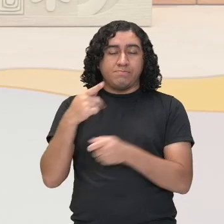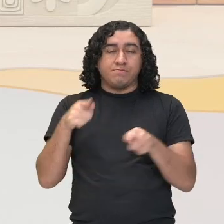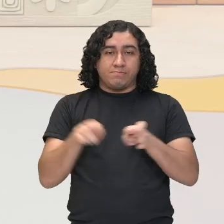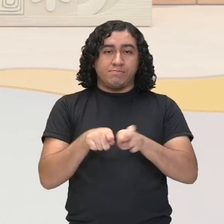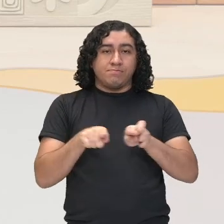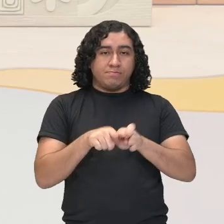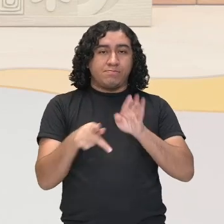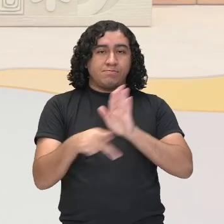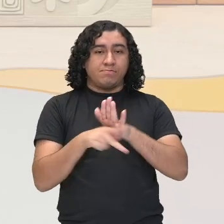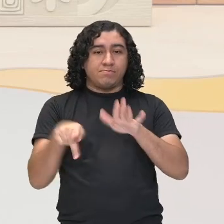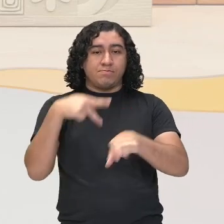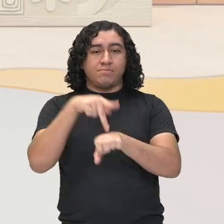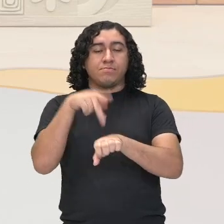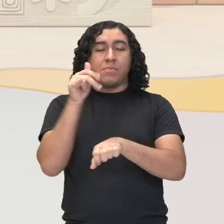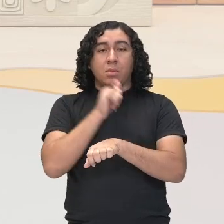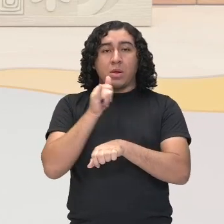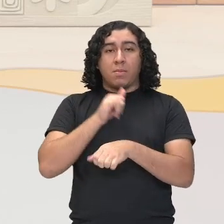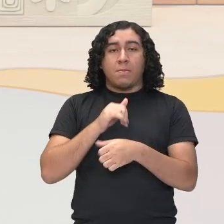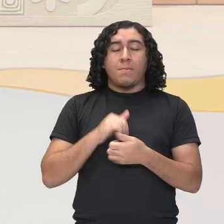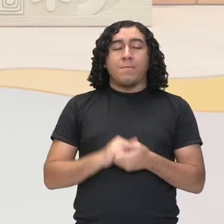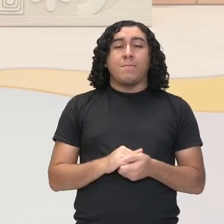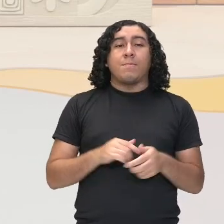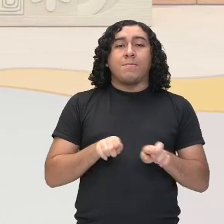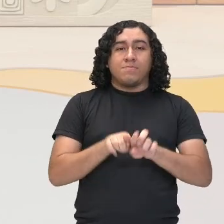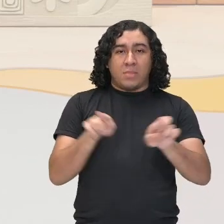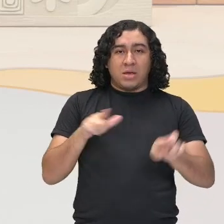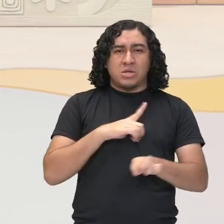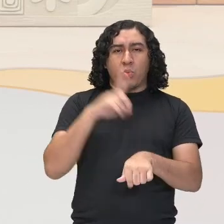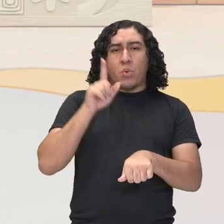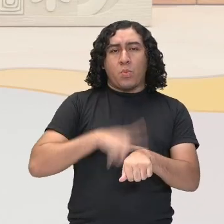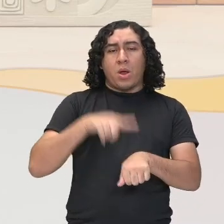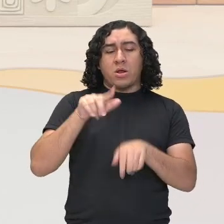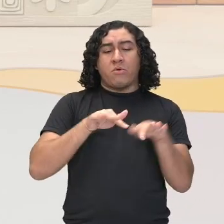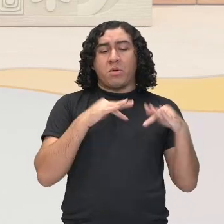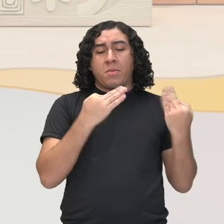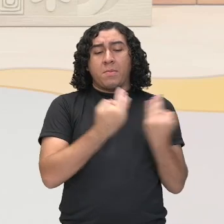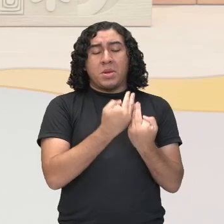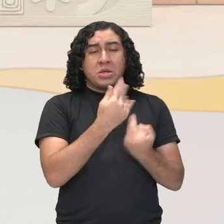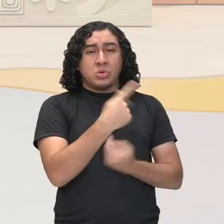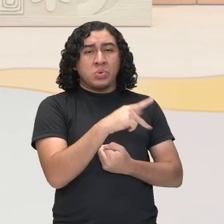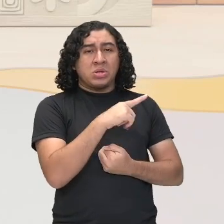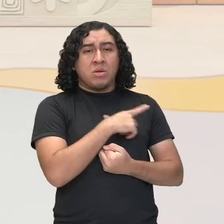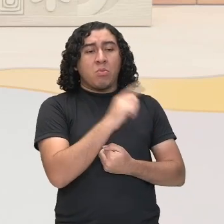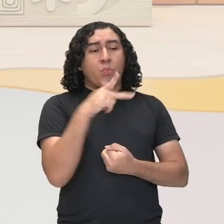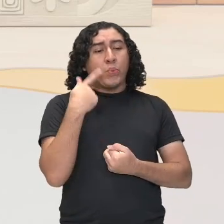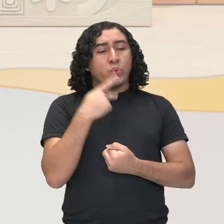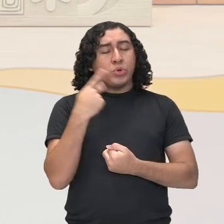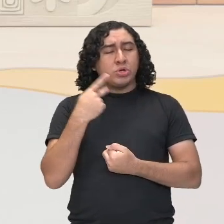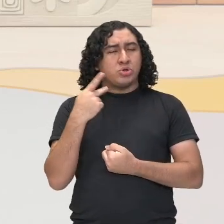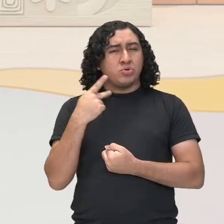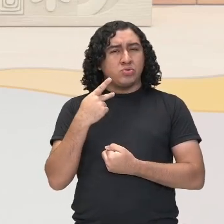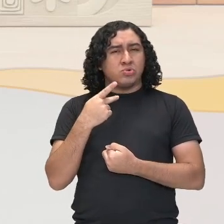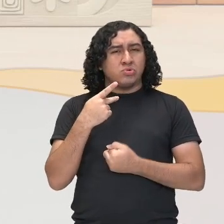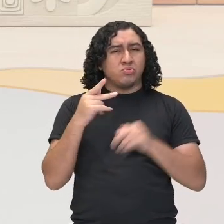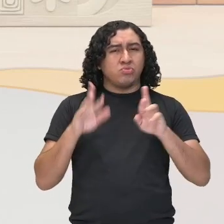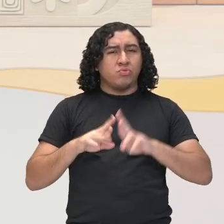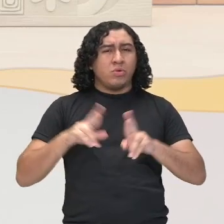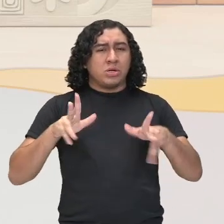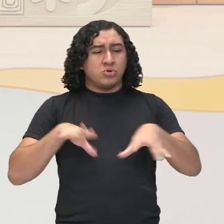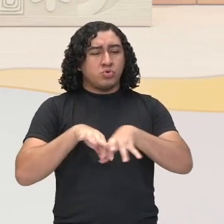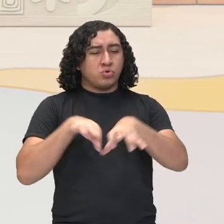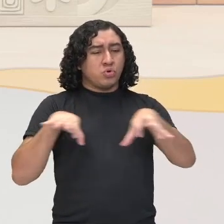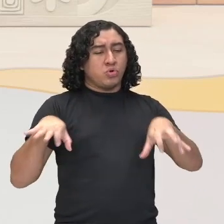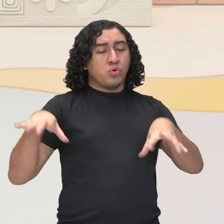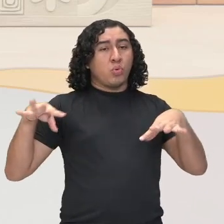Itália. Só que há um momento em que a família Médici ela vai sair do cenário político e vai levar todos os funcionários